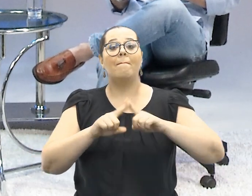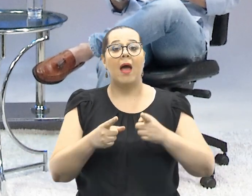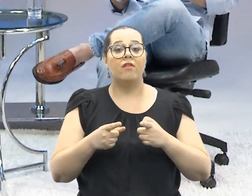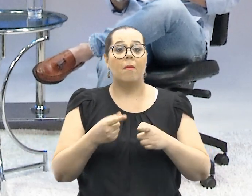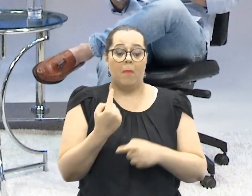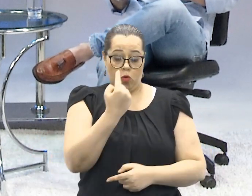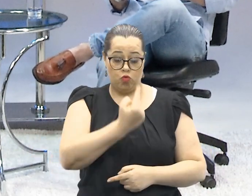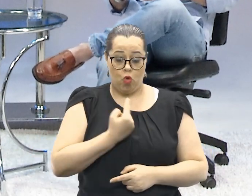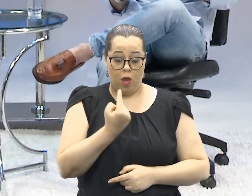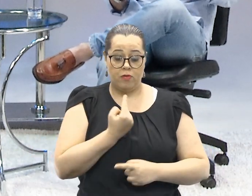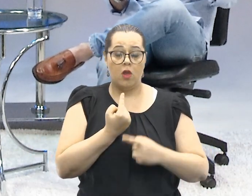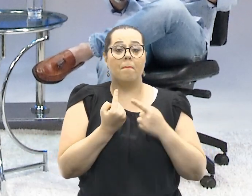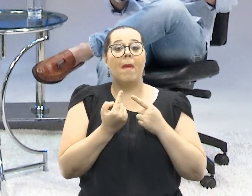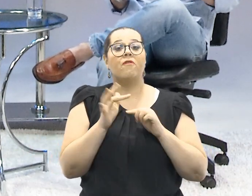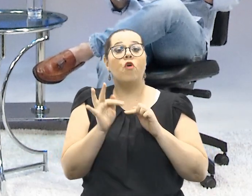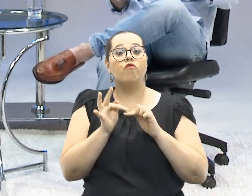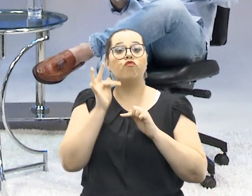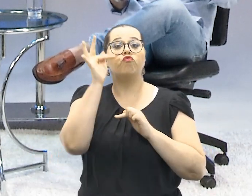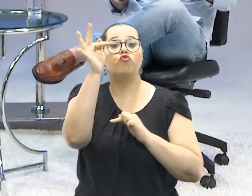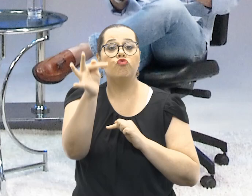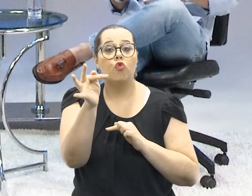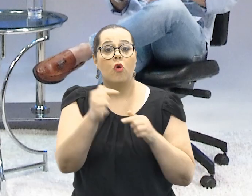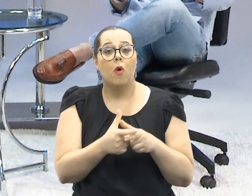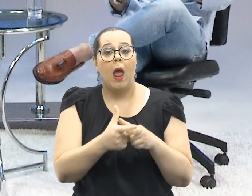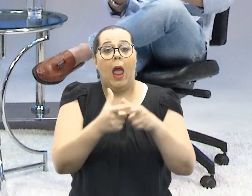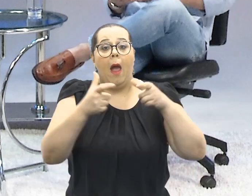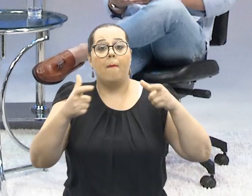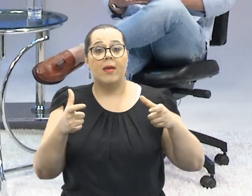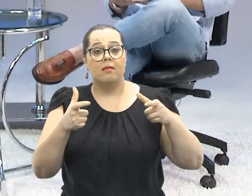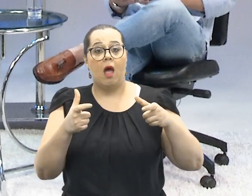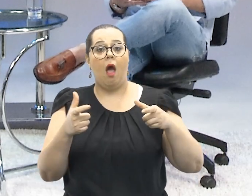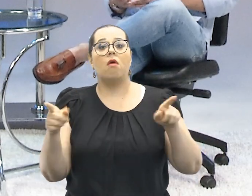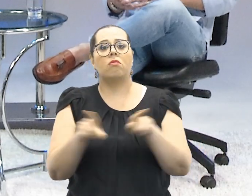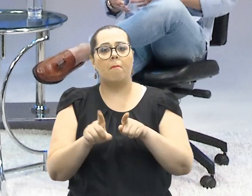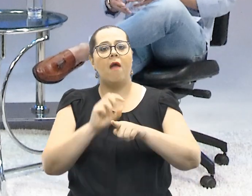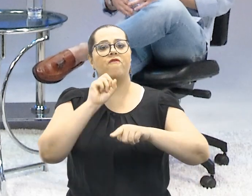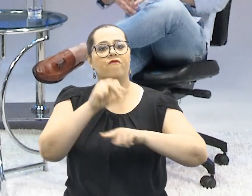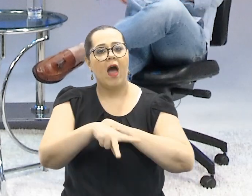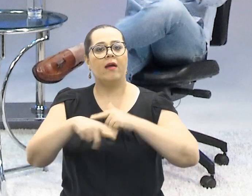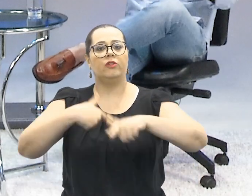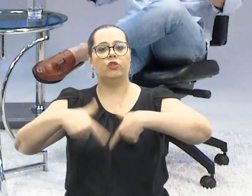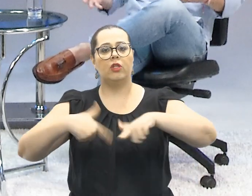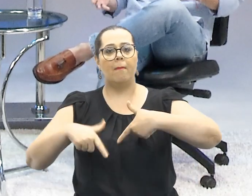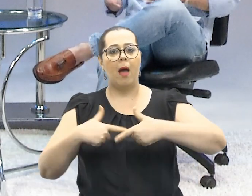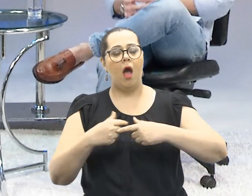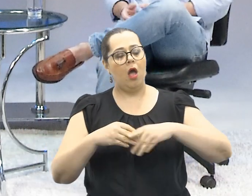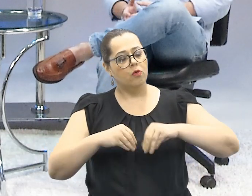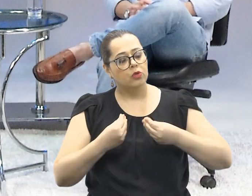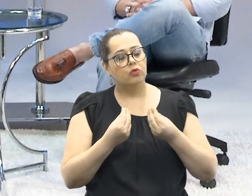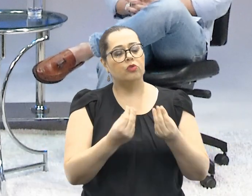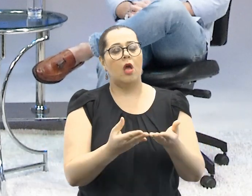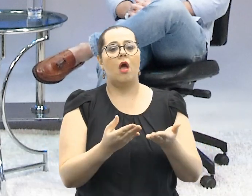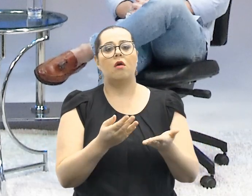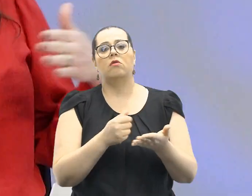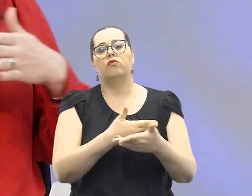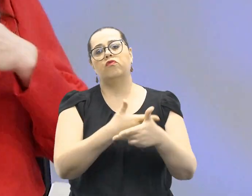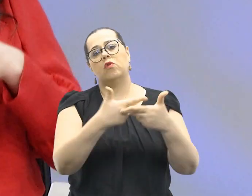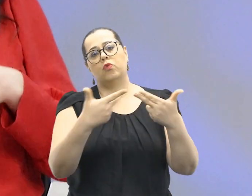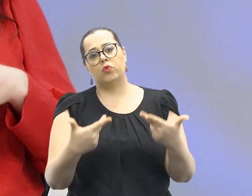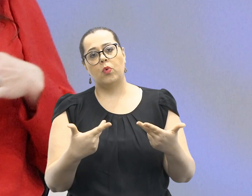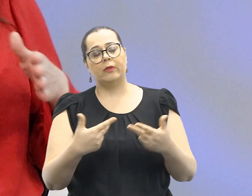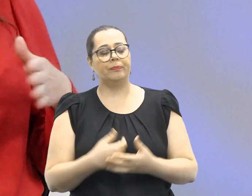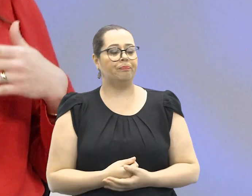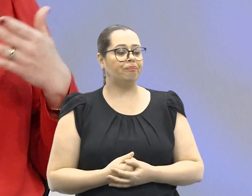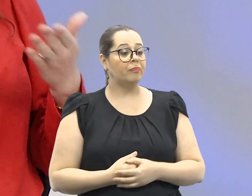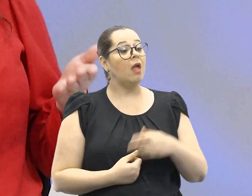gente sonha que ele vai estar contratando gente, vai estar gerando receita, vai estar pagando imposto e aí está fortalecendo a economia como um todo. E ainda